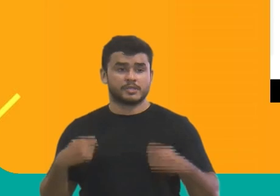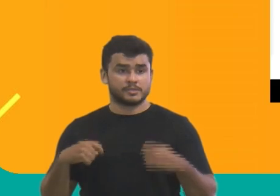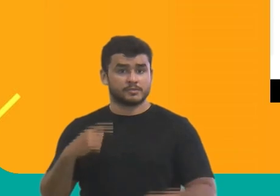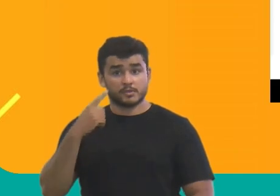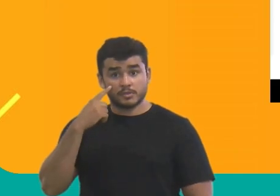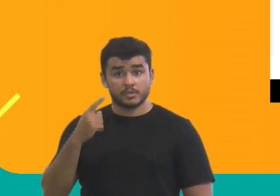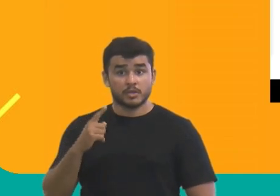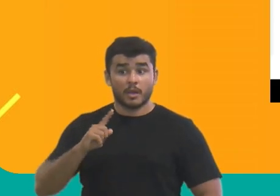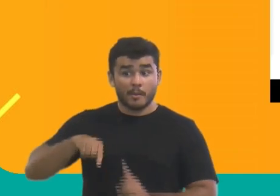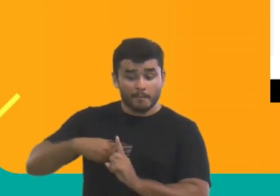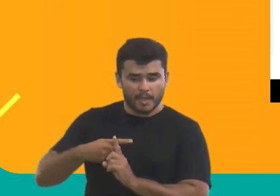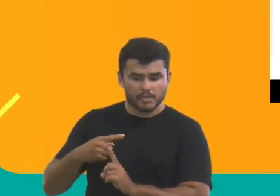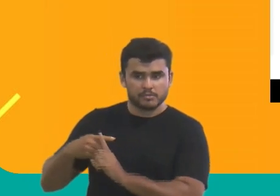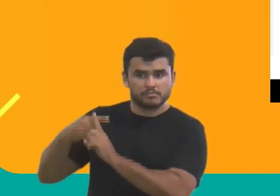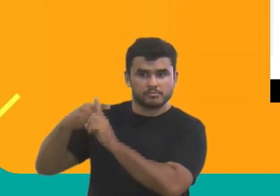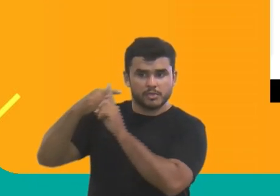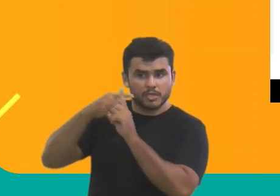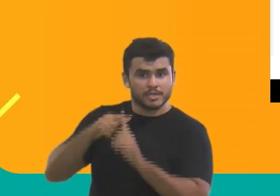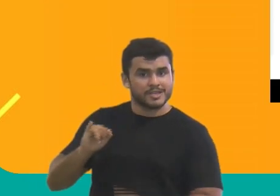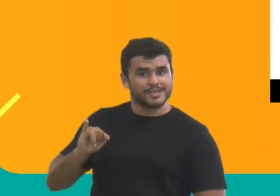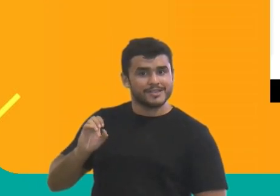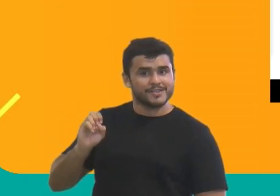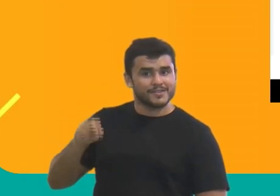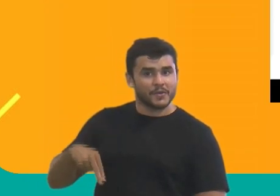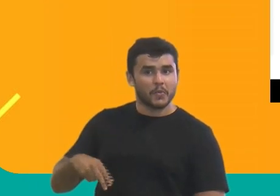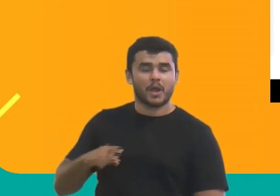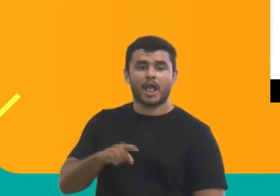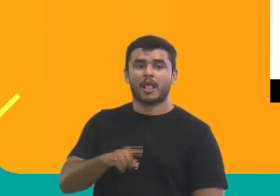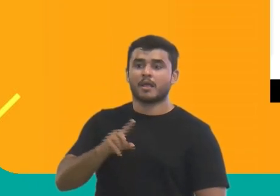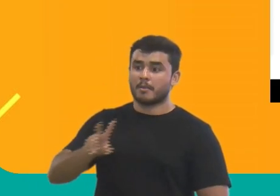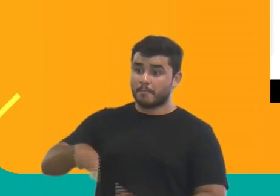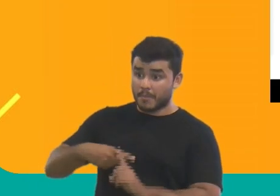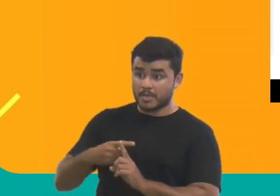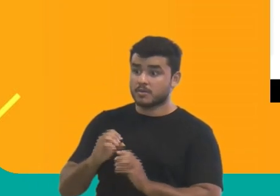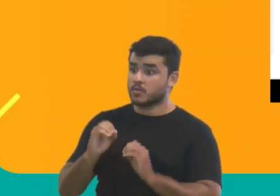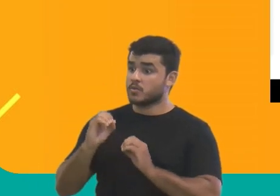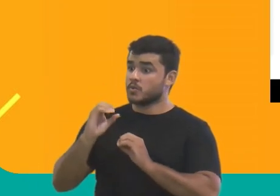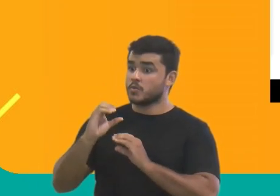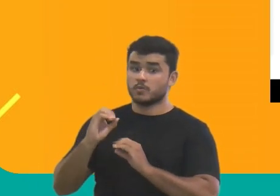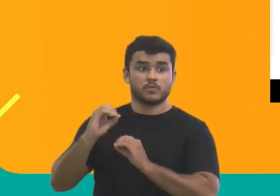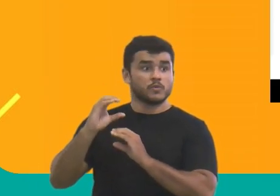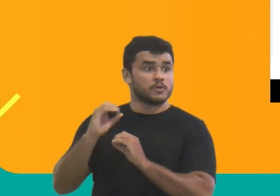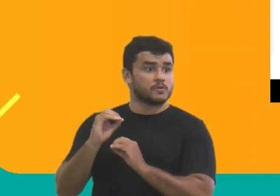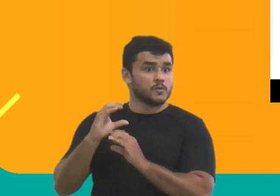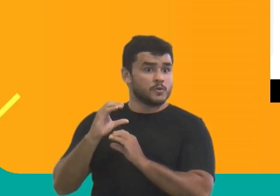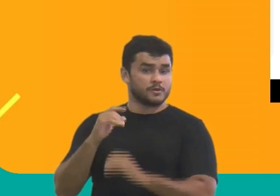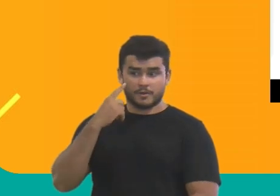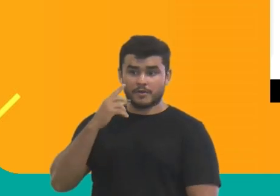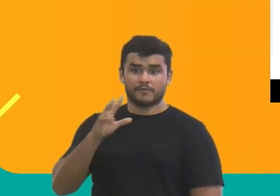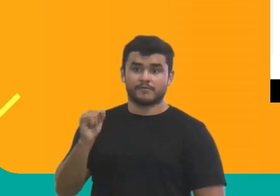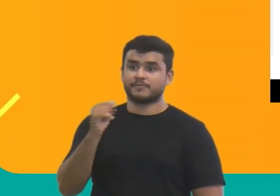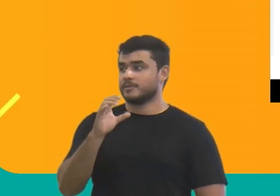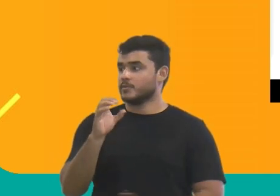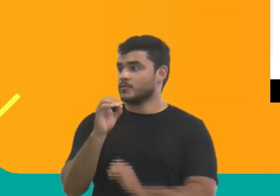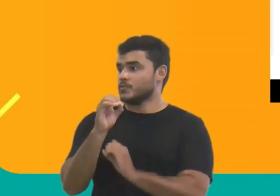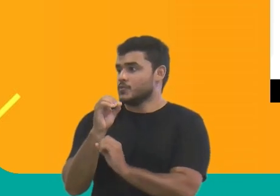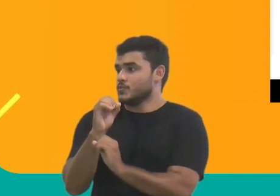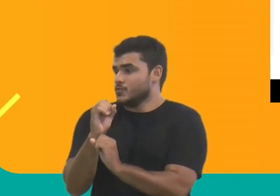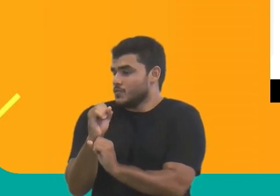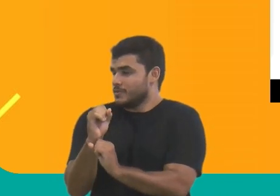na amostra, maior a concentração. Quanto mais gente do lado de fora, mais gente para apertar.